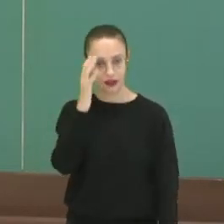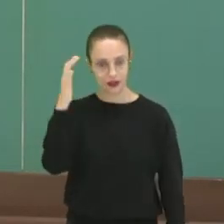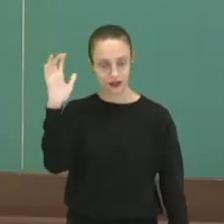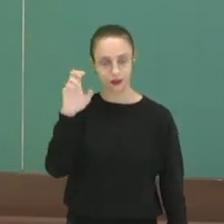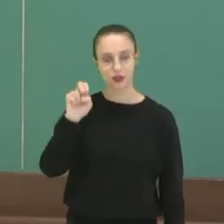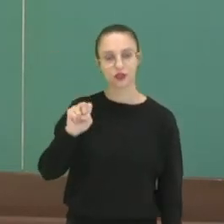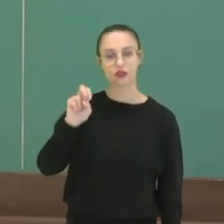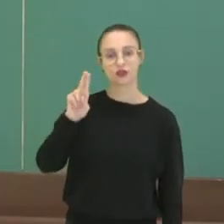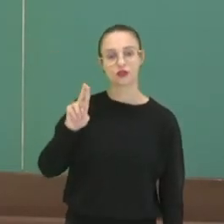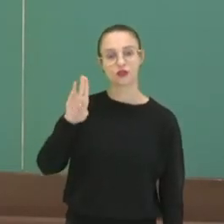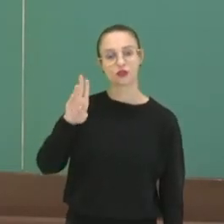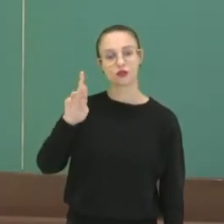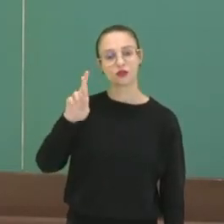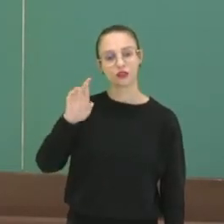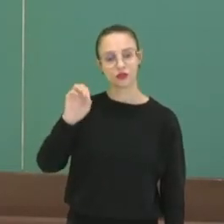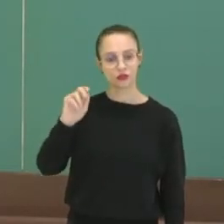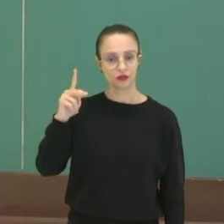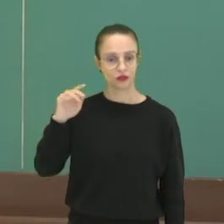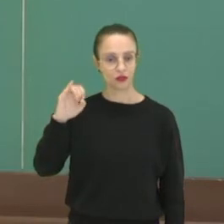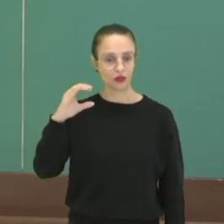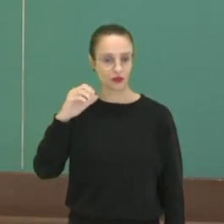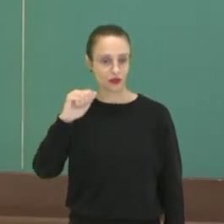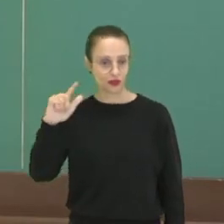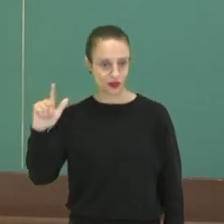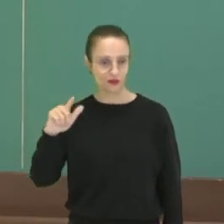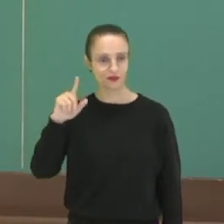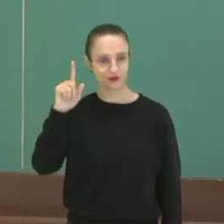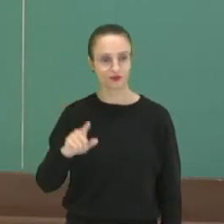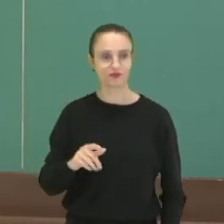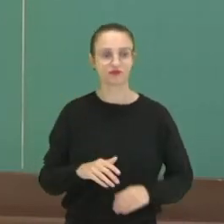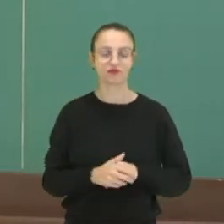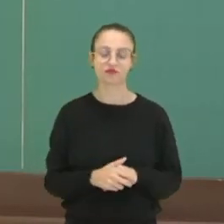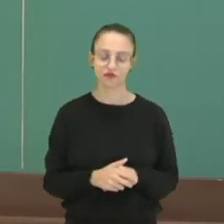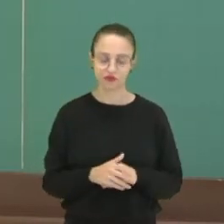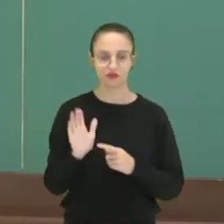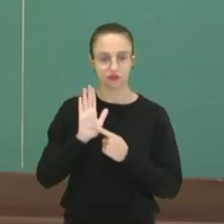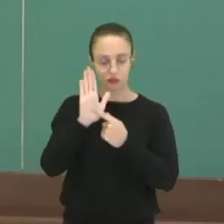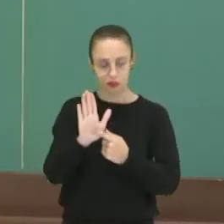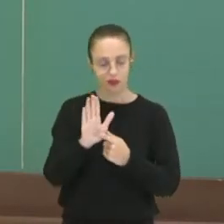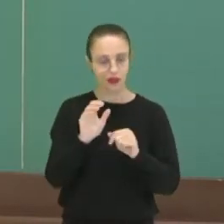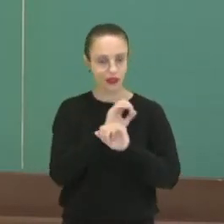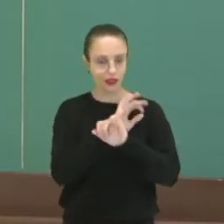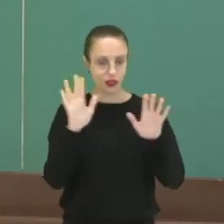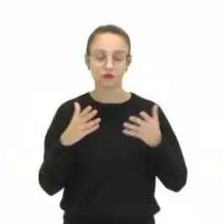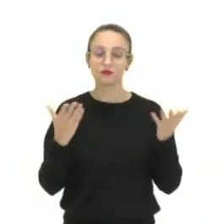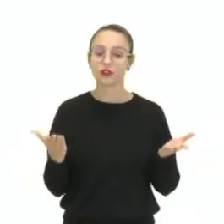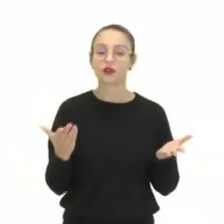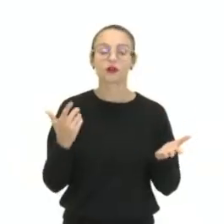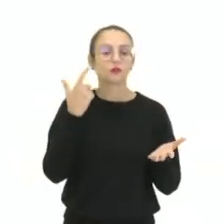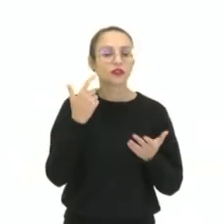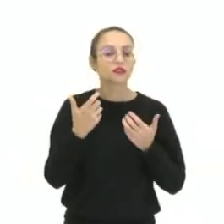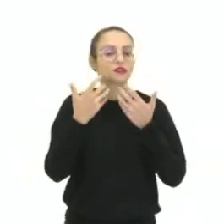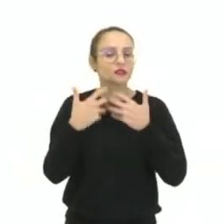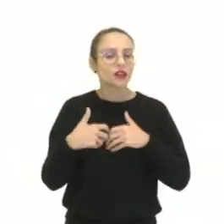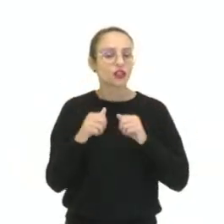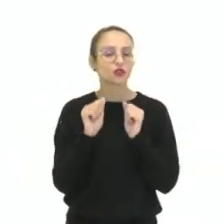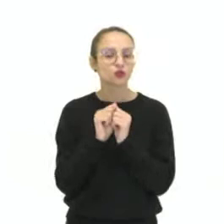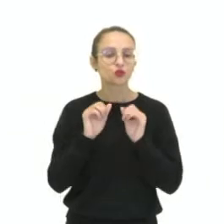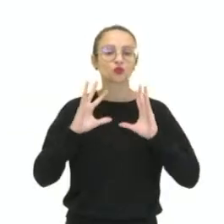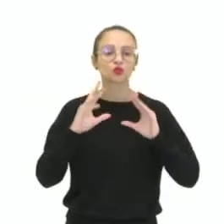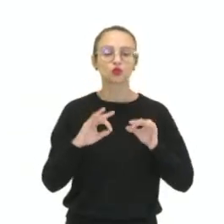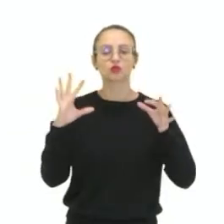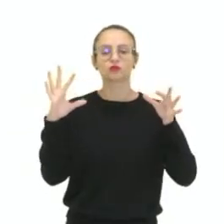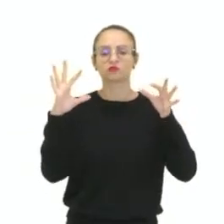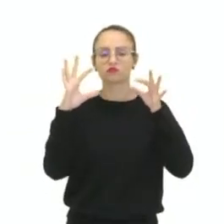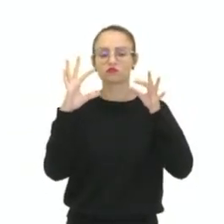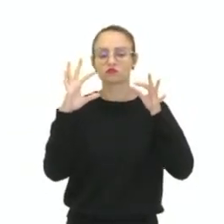subtropical da região sul do Brasil, certo? Então as imagens trazem bem isso para nós. E aí vamos pensar juntos em todo esse